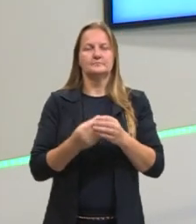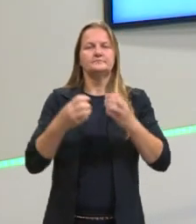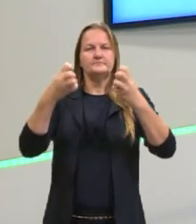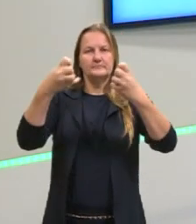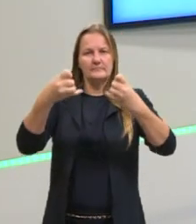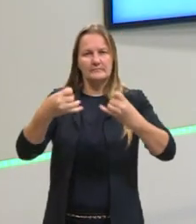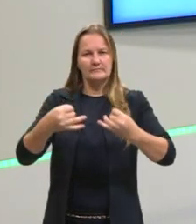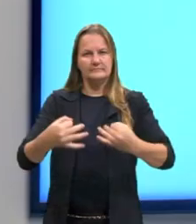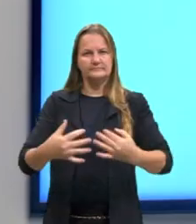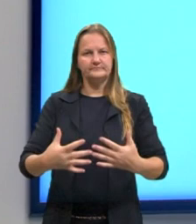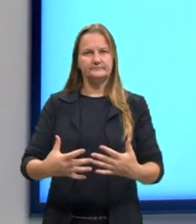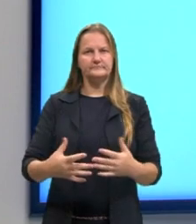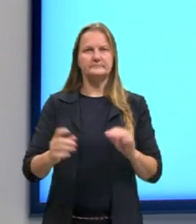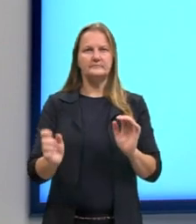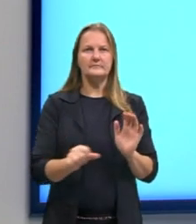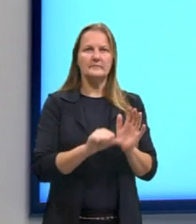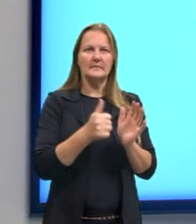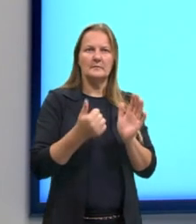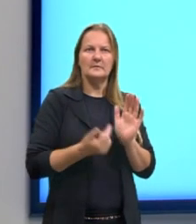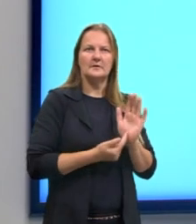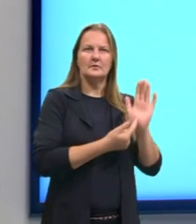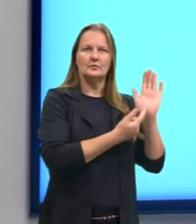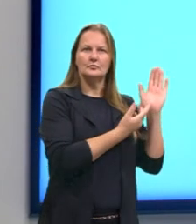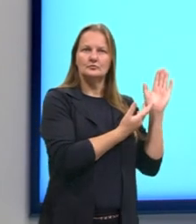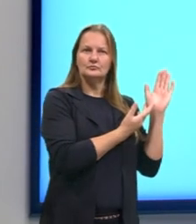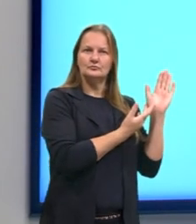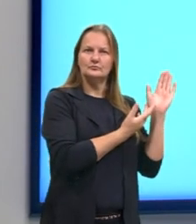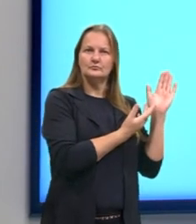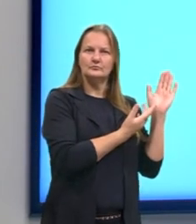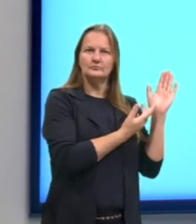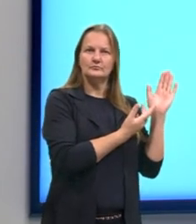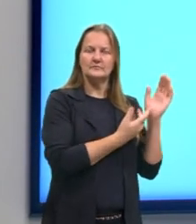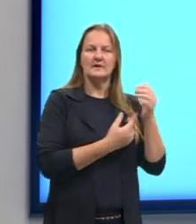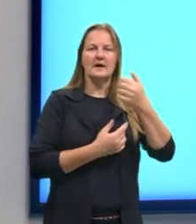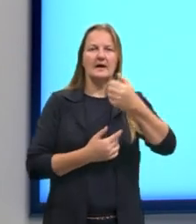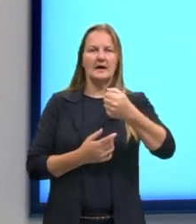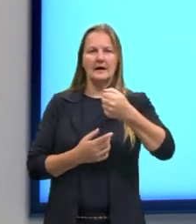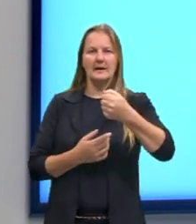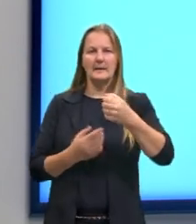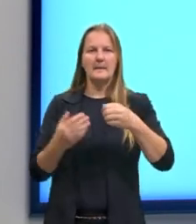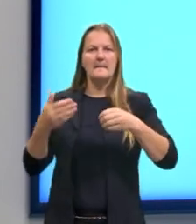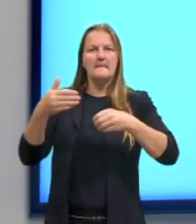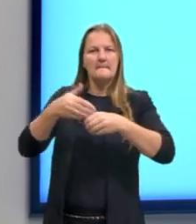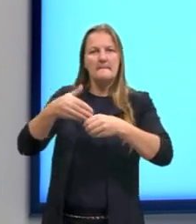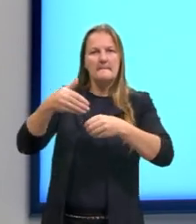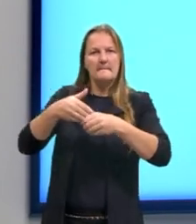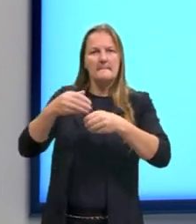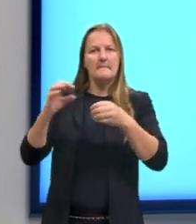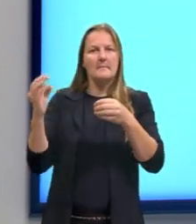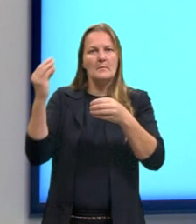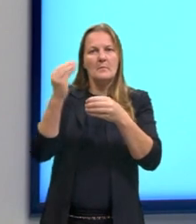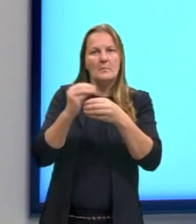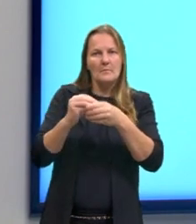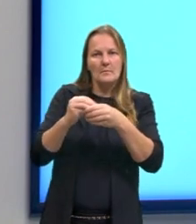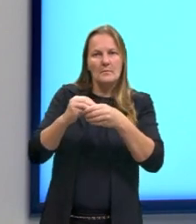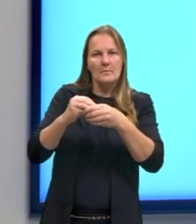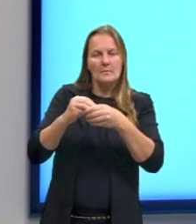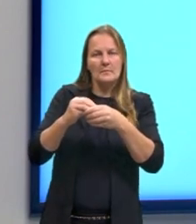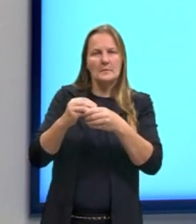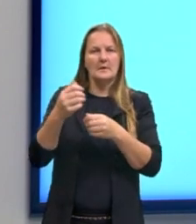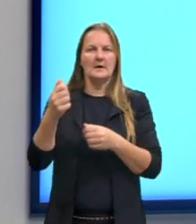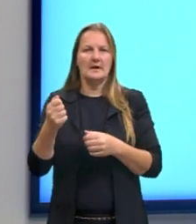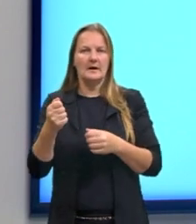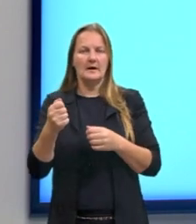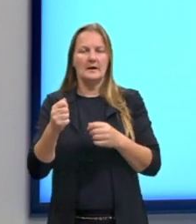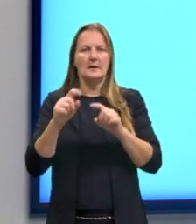então, estar vendo aqui, ó, primeiro exemplo aqui, ó, A pertence a A. E este símbolo aqui é o símbolo